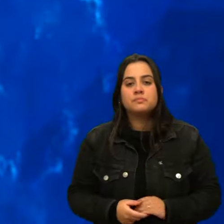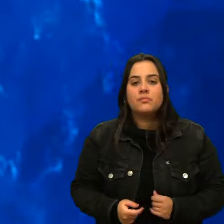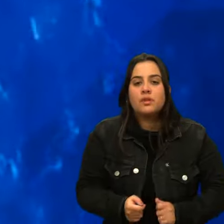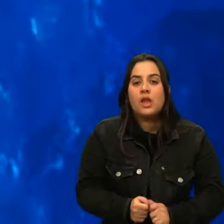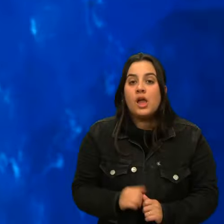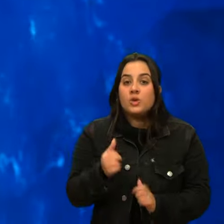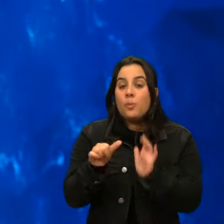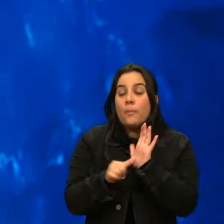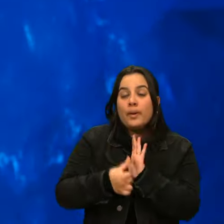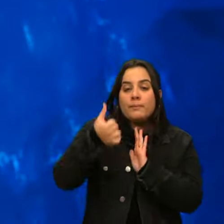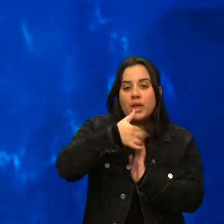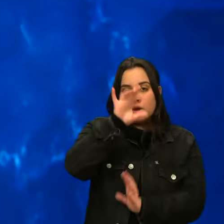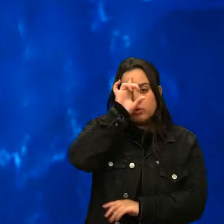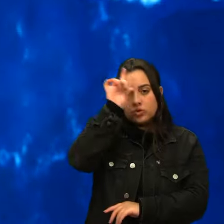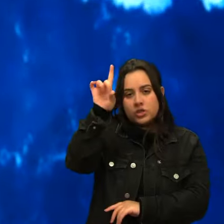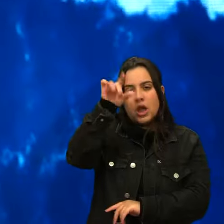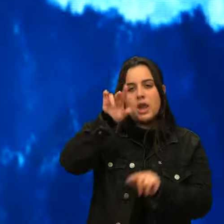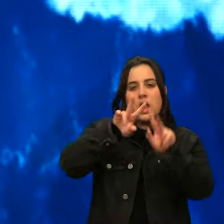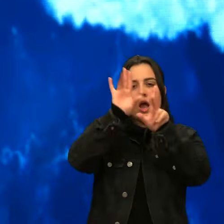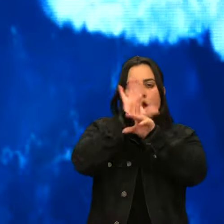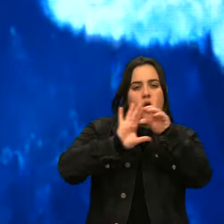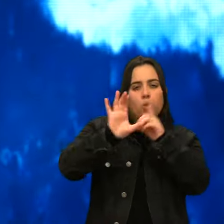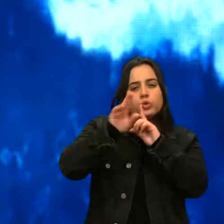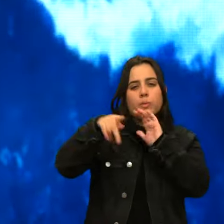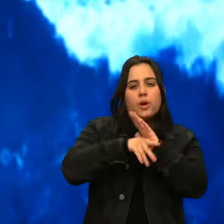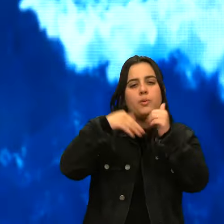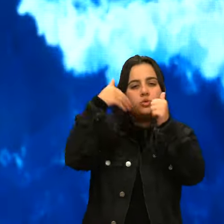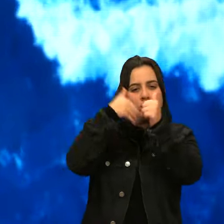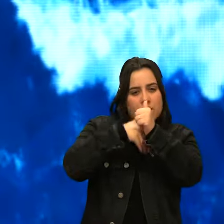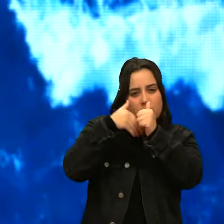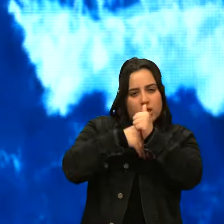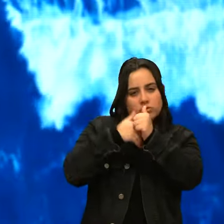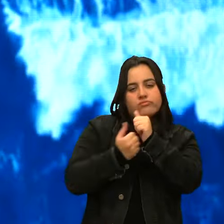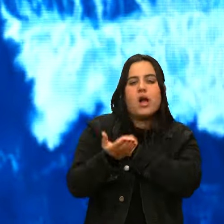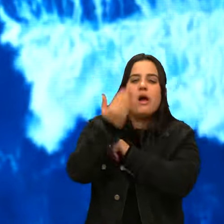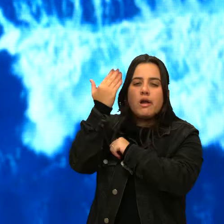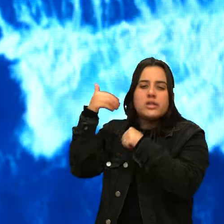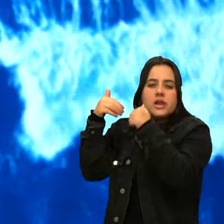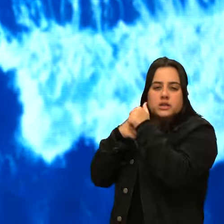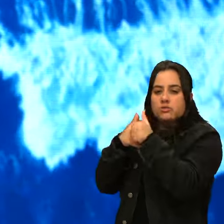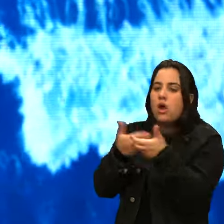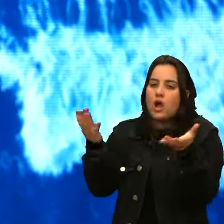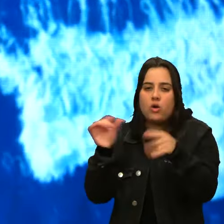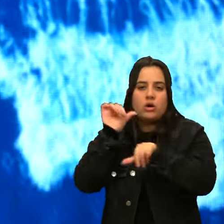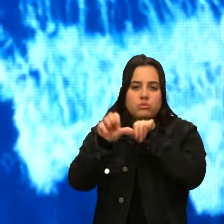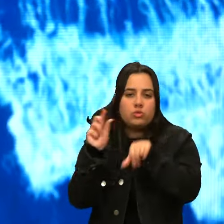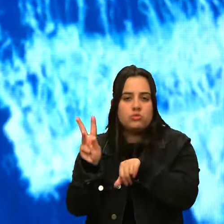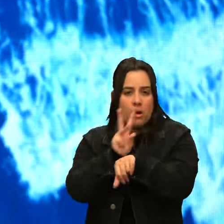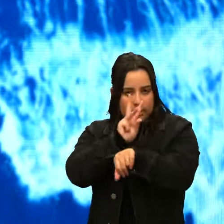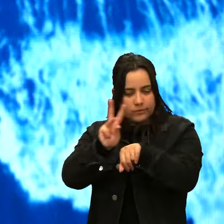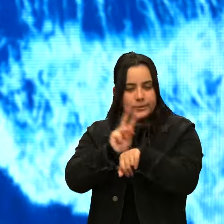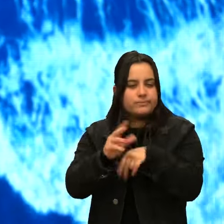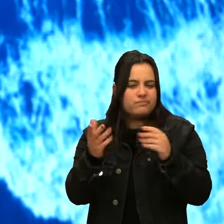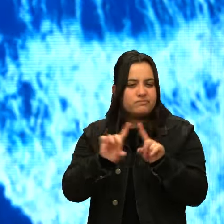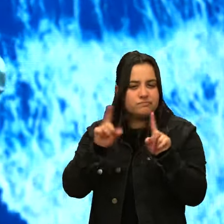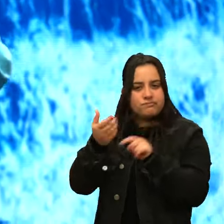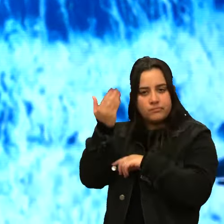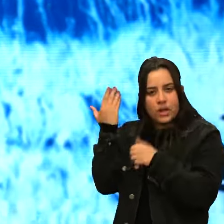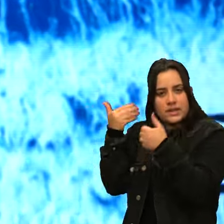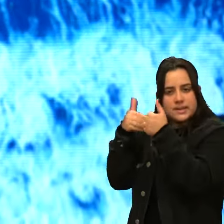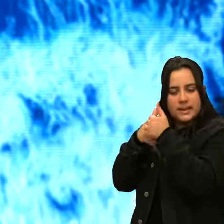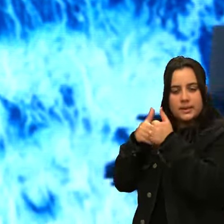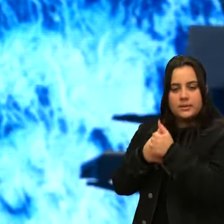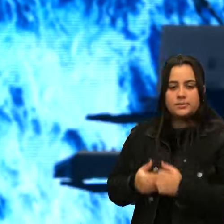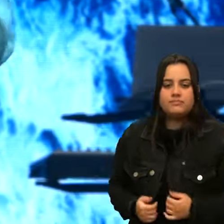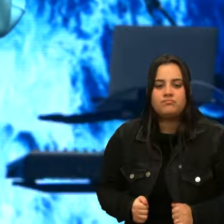vim era o Segredo, né? Na época era Segredo, não era Wave. E foi muito legal porque conforme